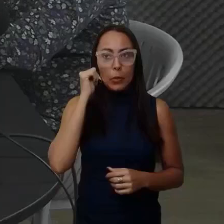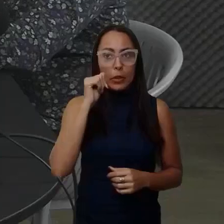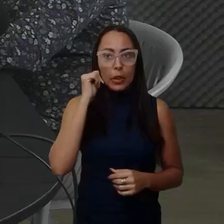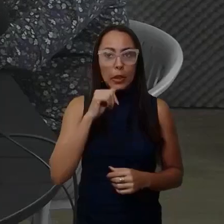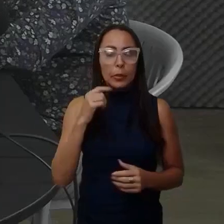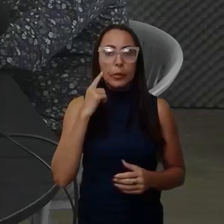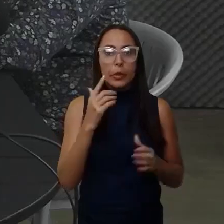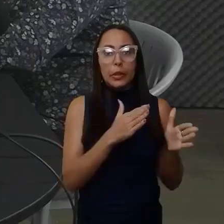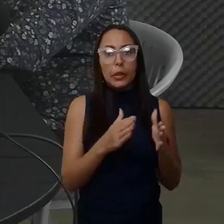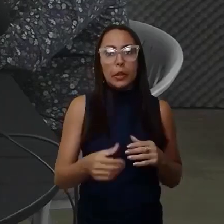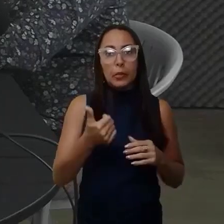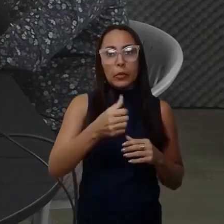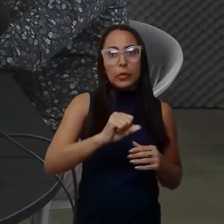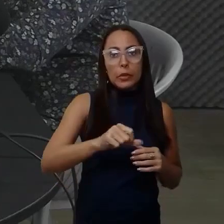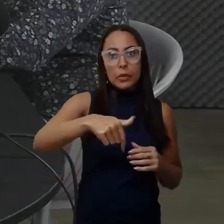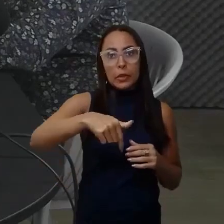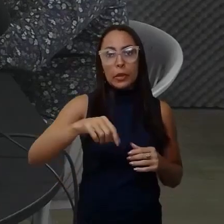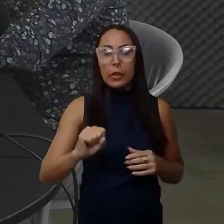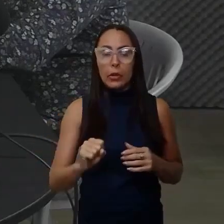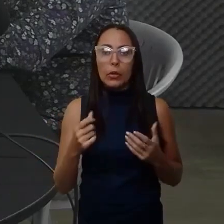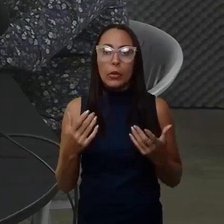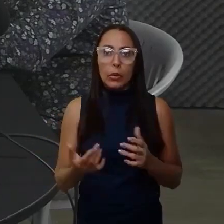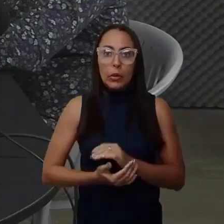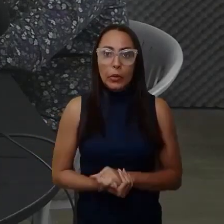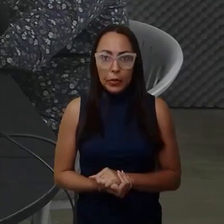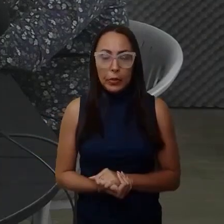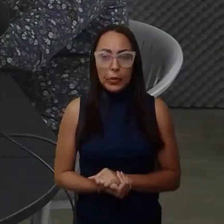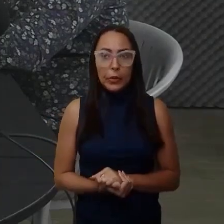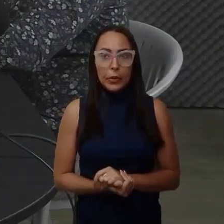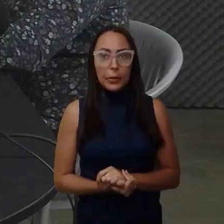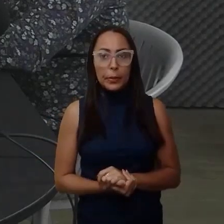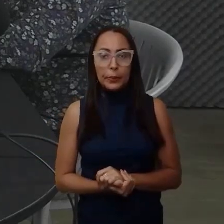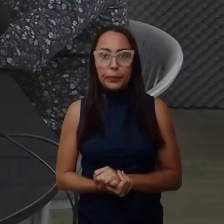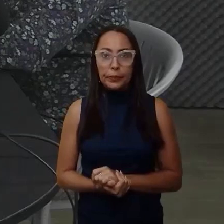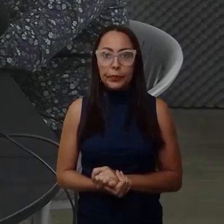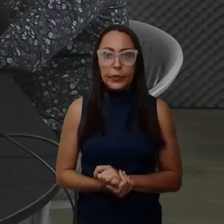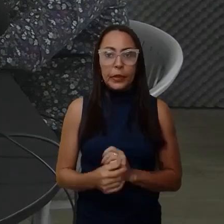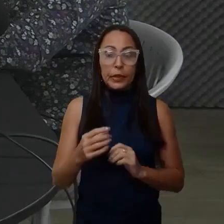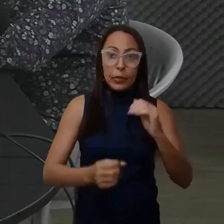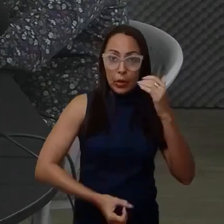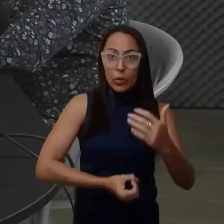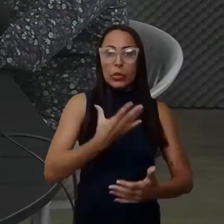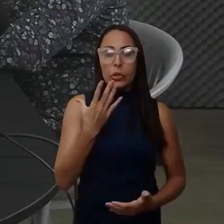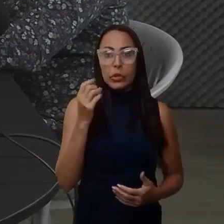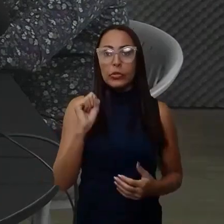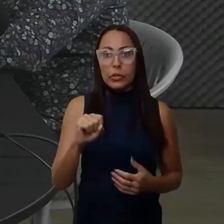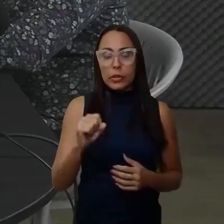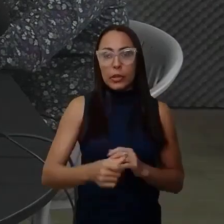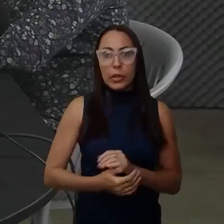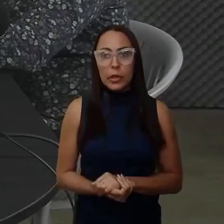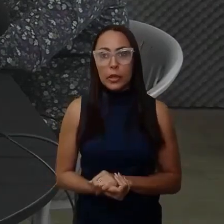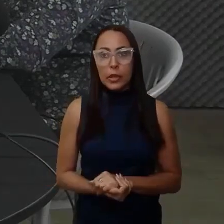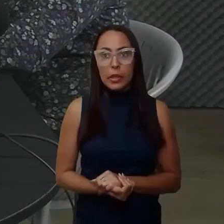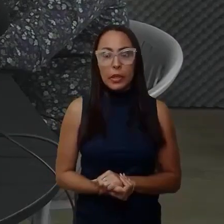tapa 1878, né? Aí, tipo, mina tapa era a origem dela, né? Não era